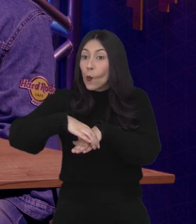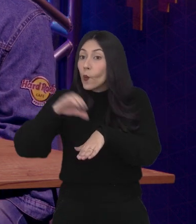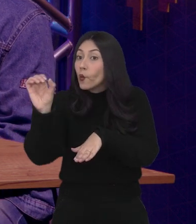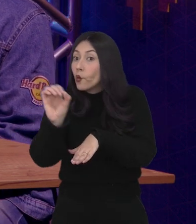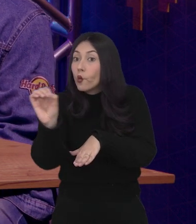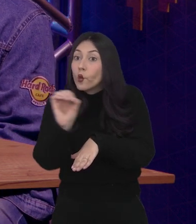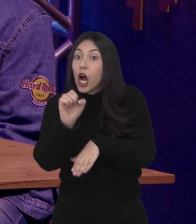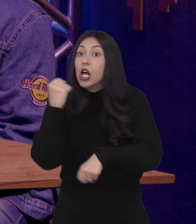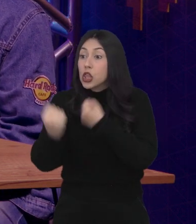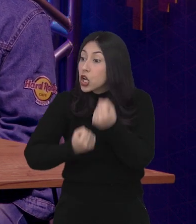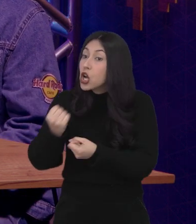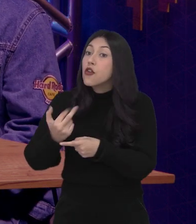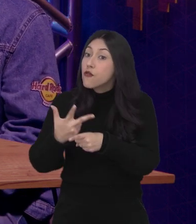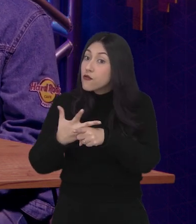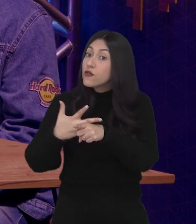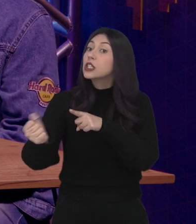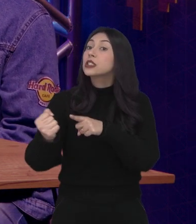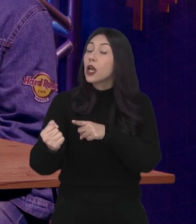assim,